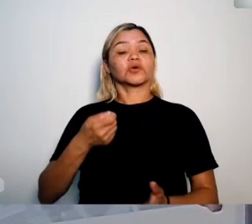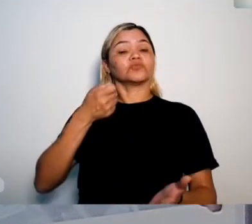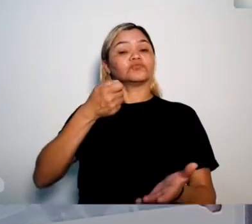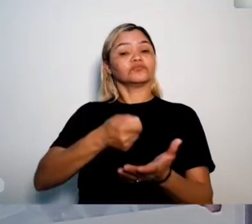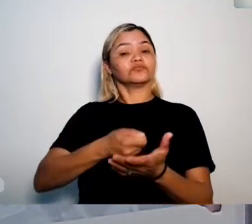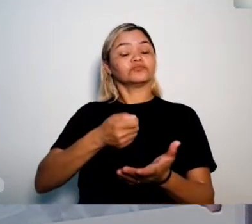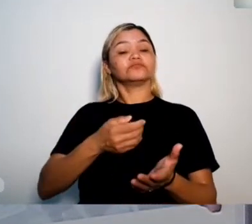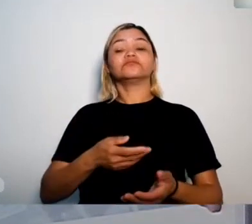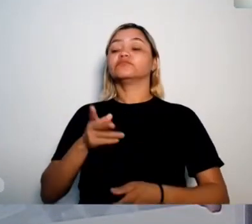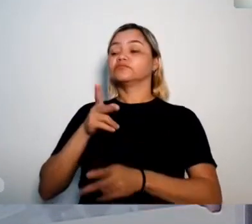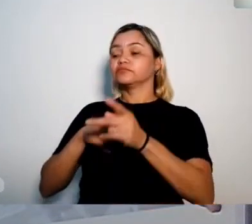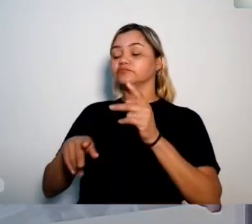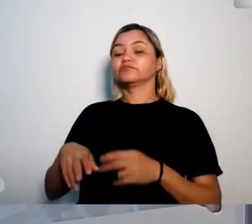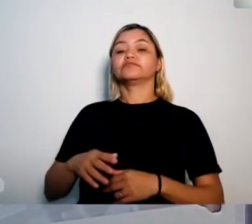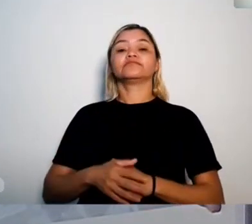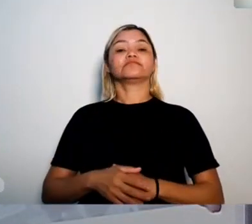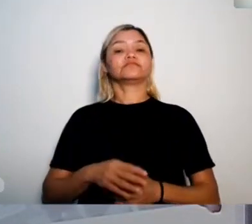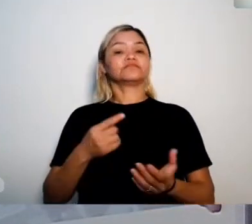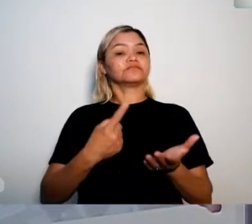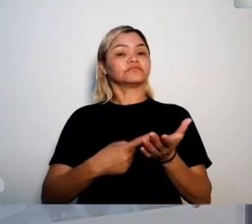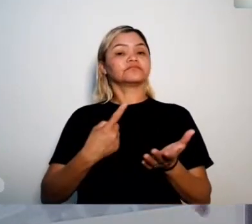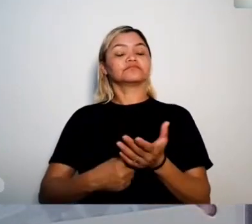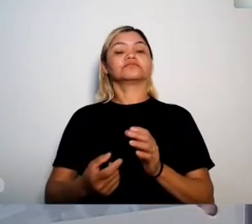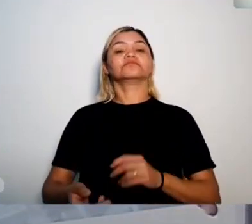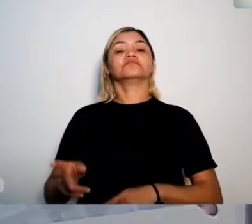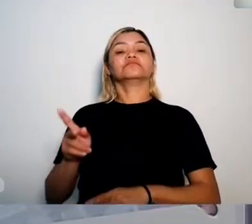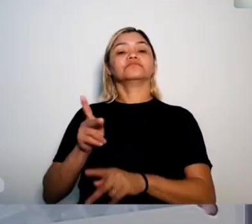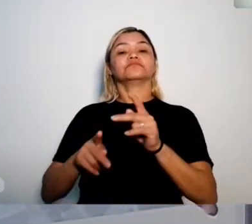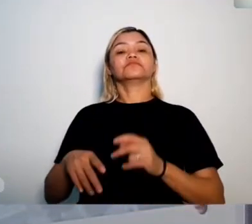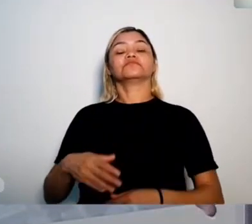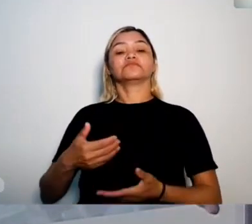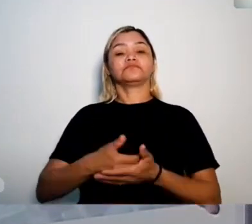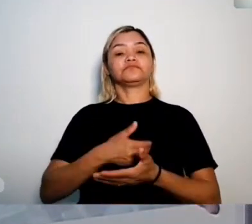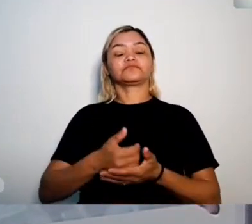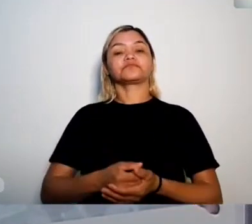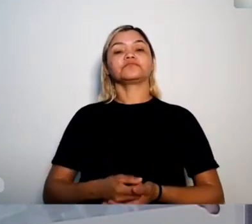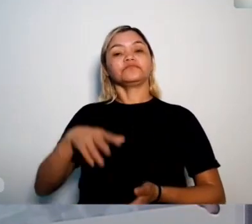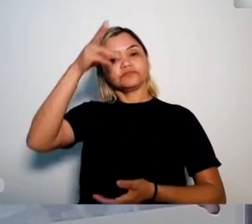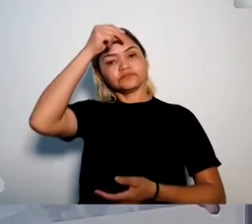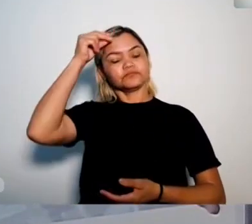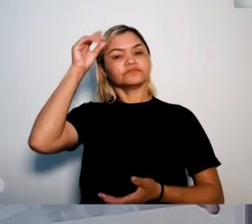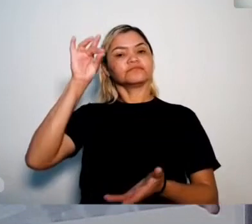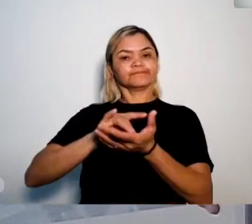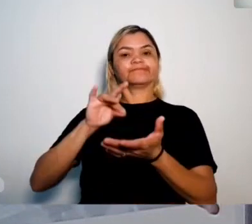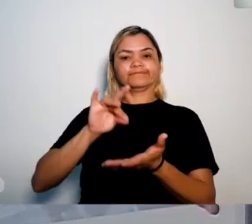população de Botucatu, um prefeito que realmente